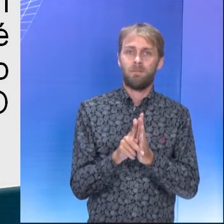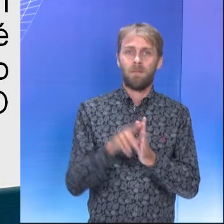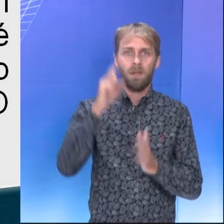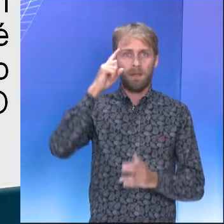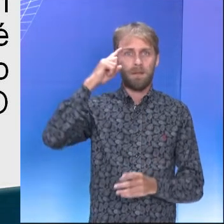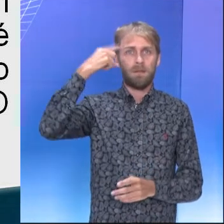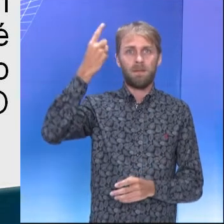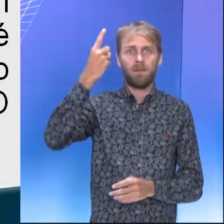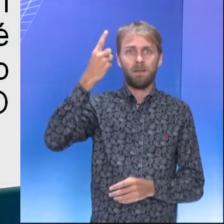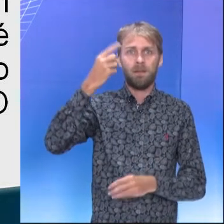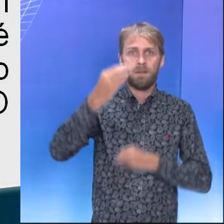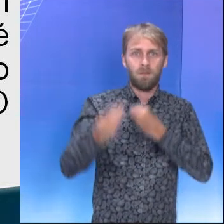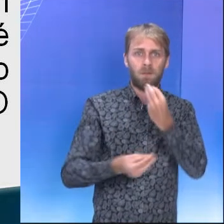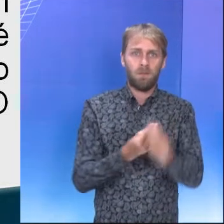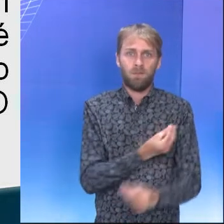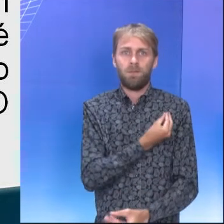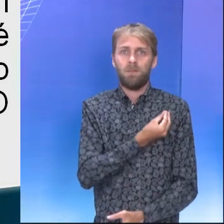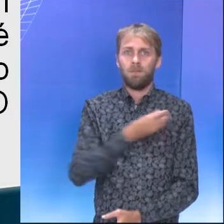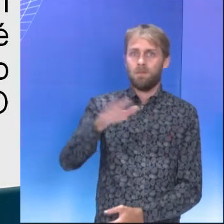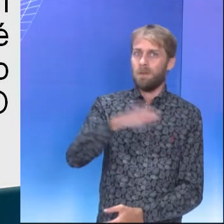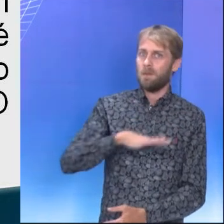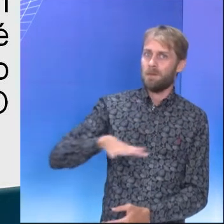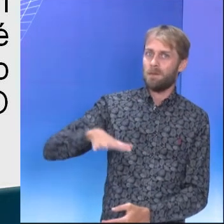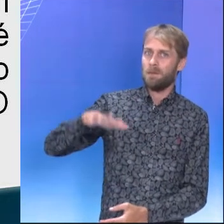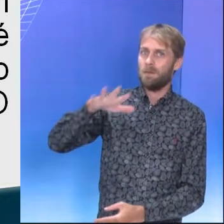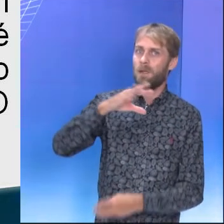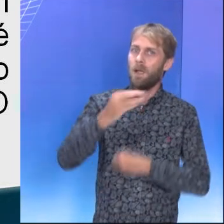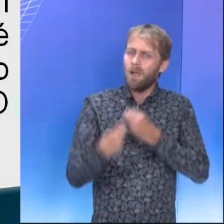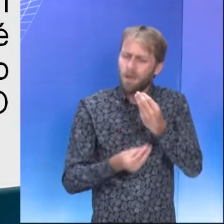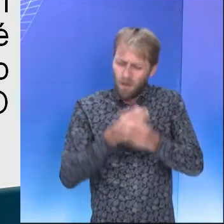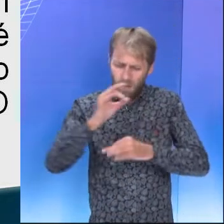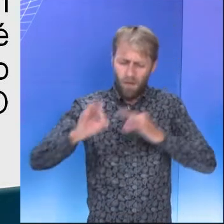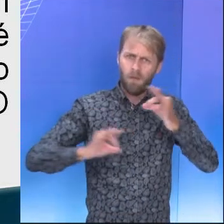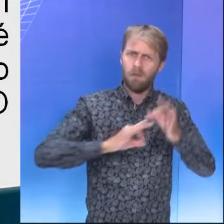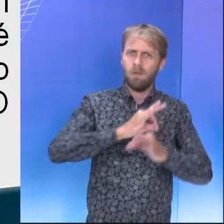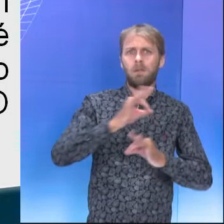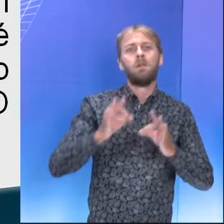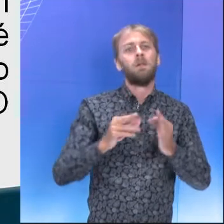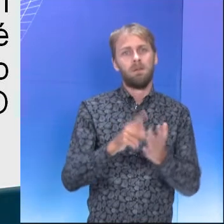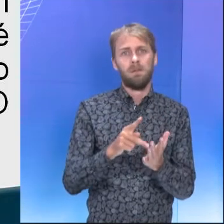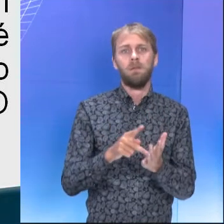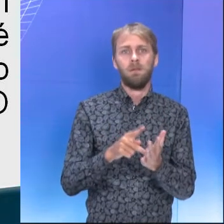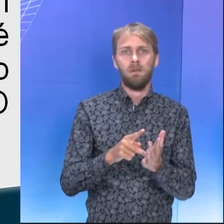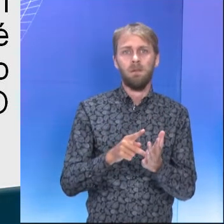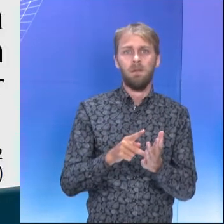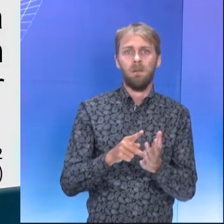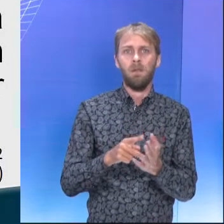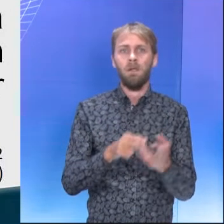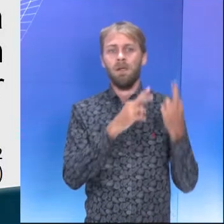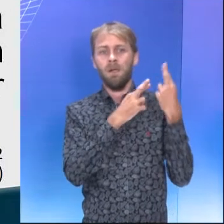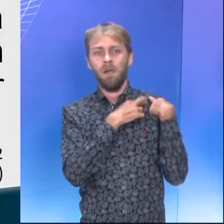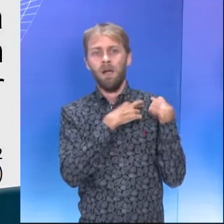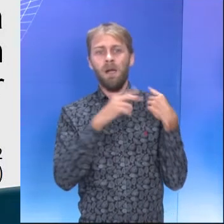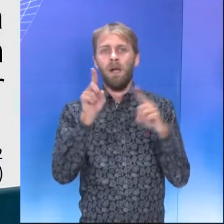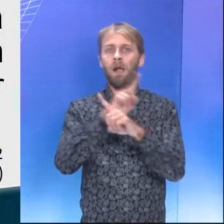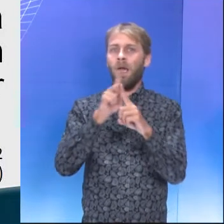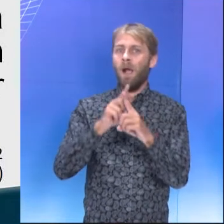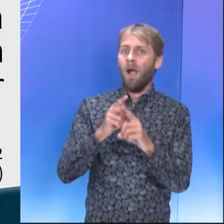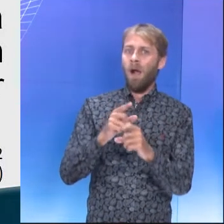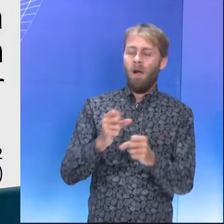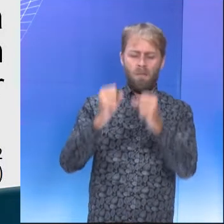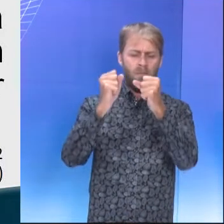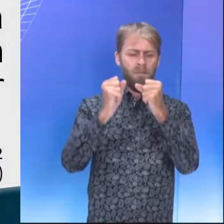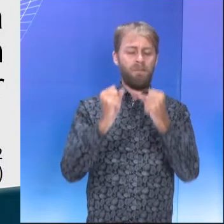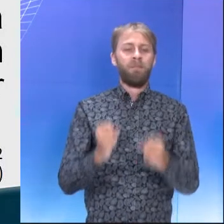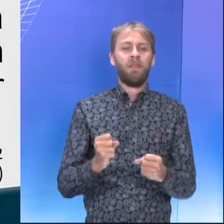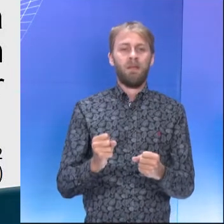noção que se tem da vida em comunidade, de maneira como elas se organizam, né? O espaço da chefia não é o lugar do poder,